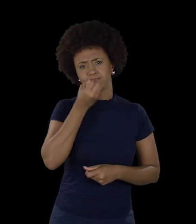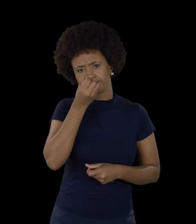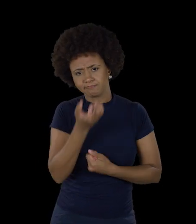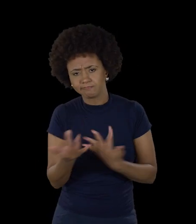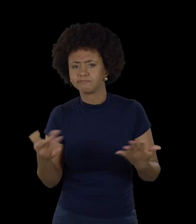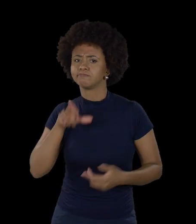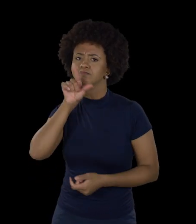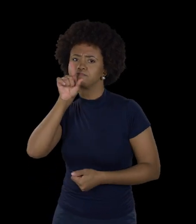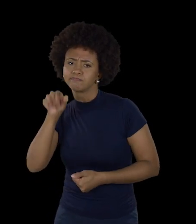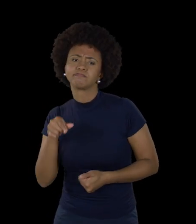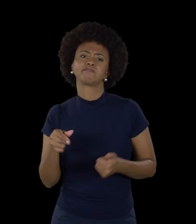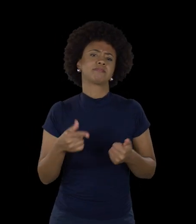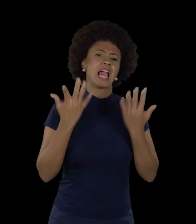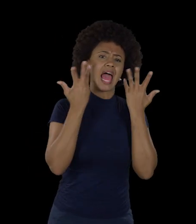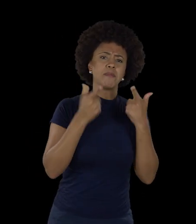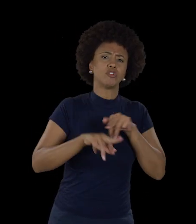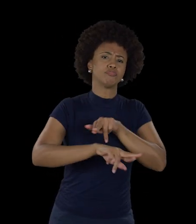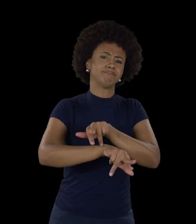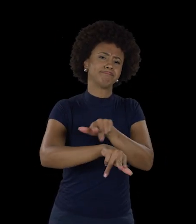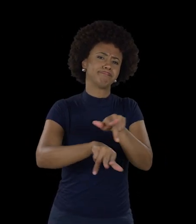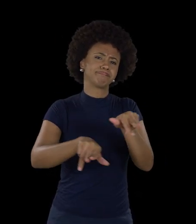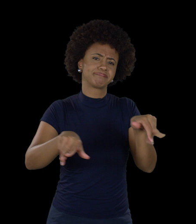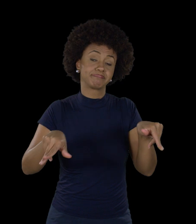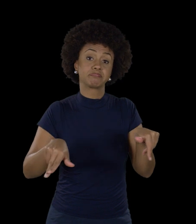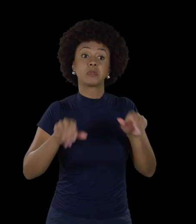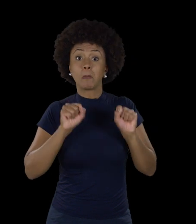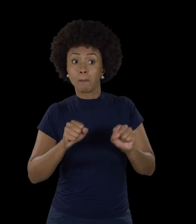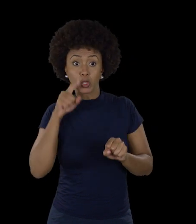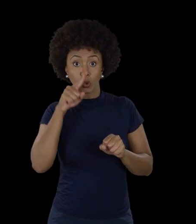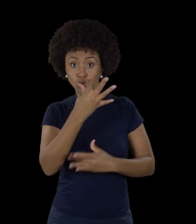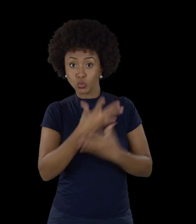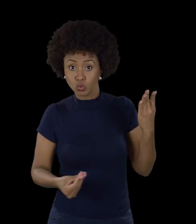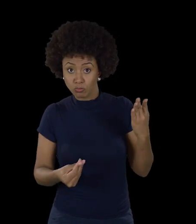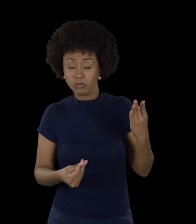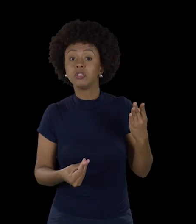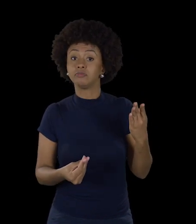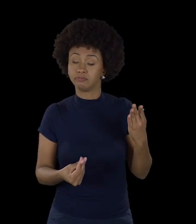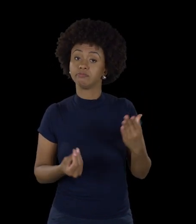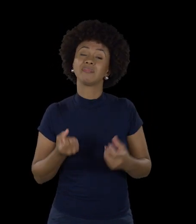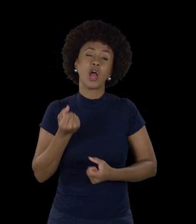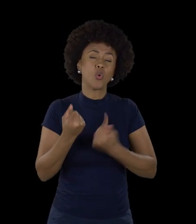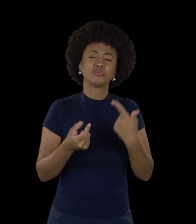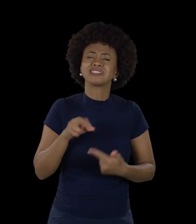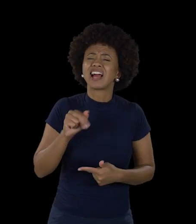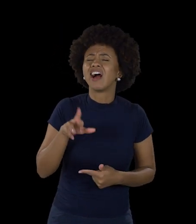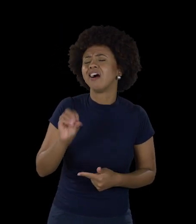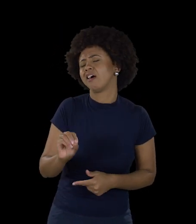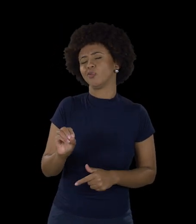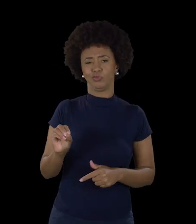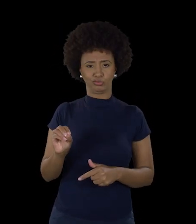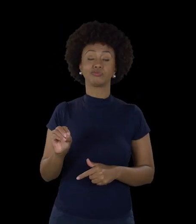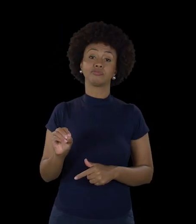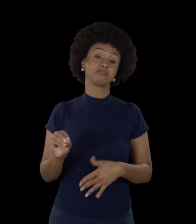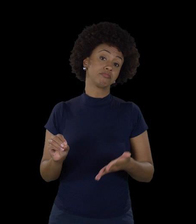pode encontrar plantas, pássaros e mamíferos endêmicos e outros que correm risco de extinção,